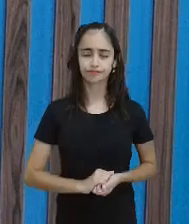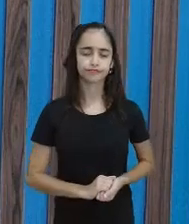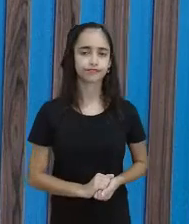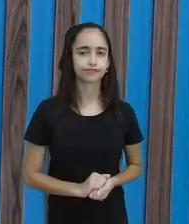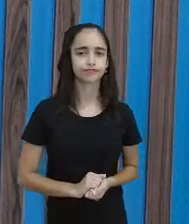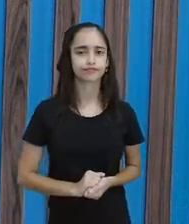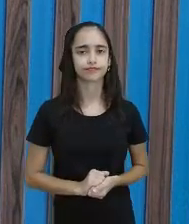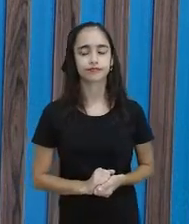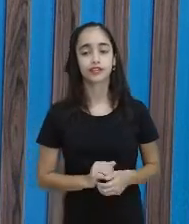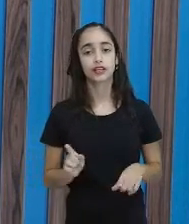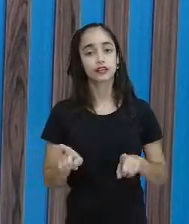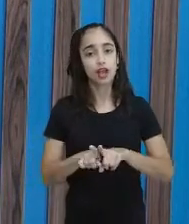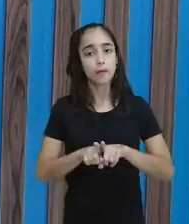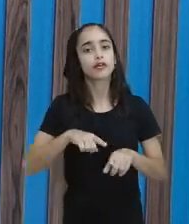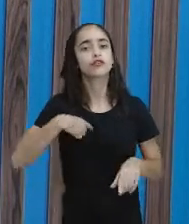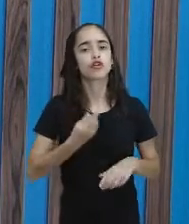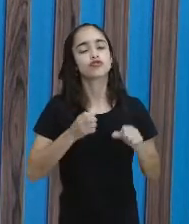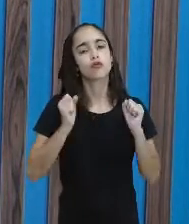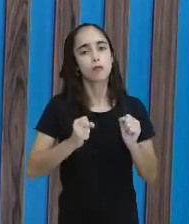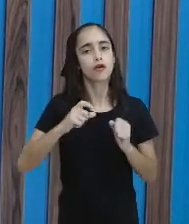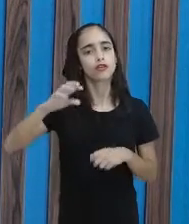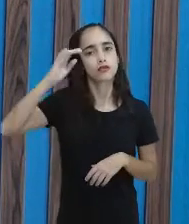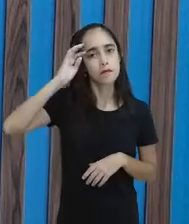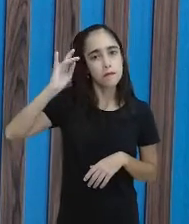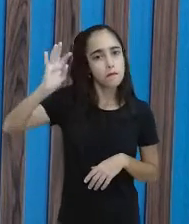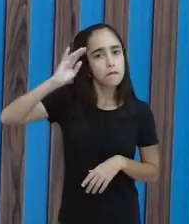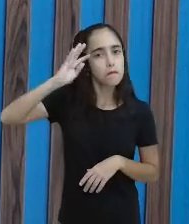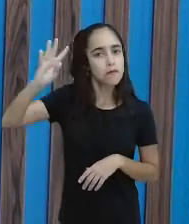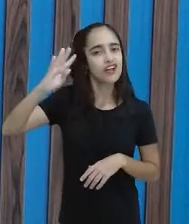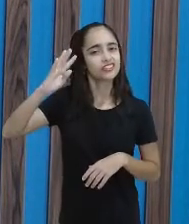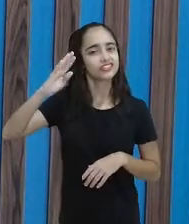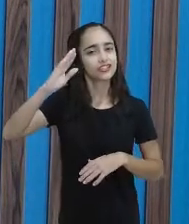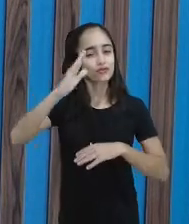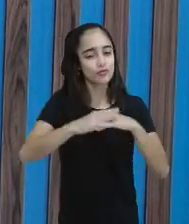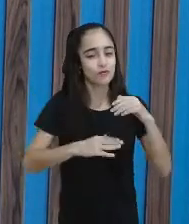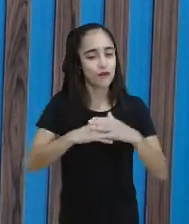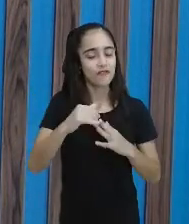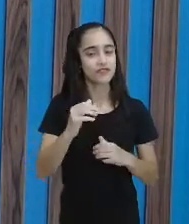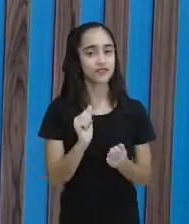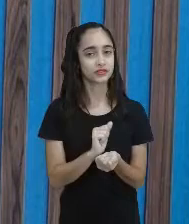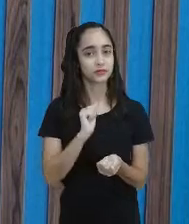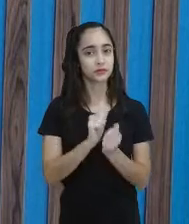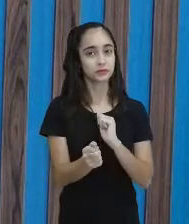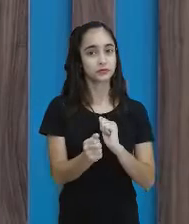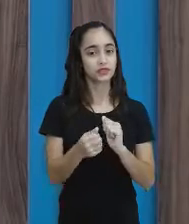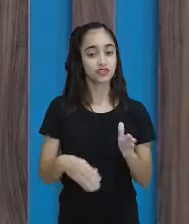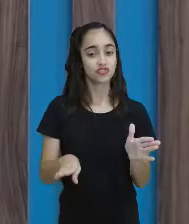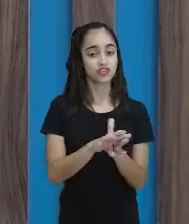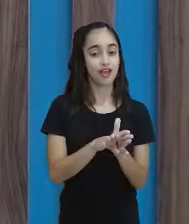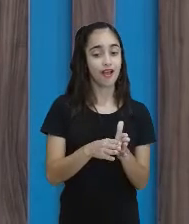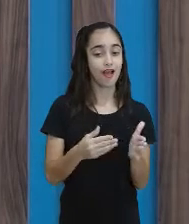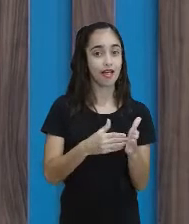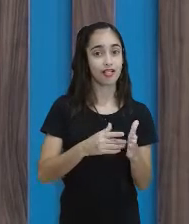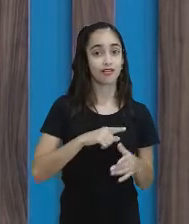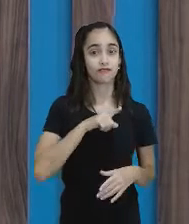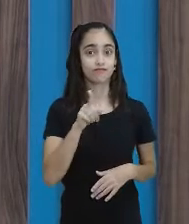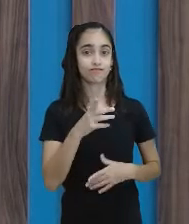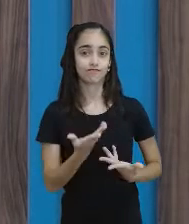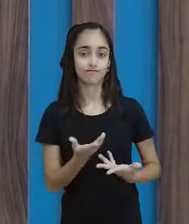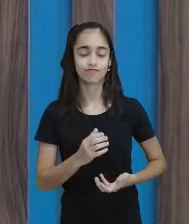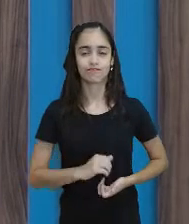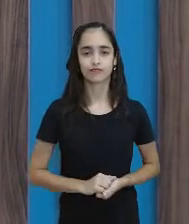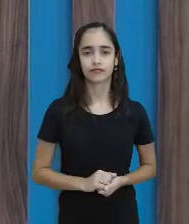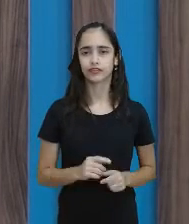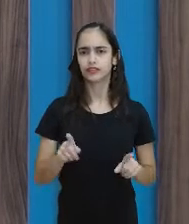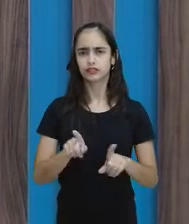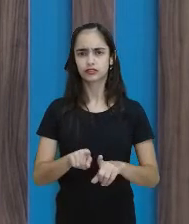E da gente imaginar as condições que esses atletas chegam lá. É tanto, professor, Diga lá, professor. que alguns atletas,